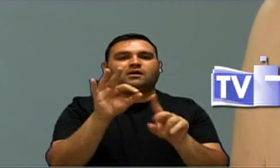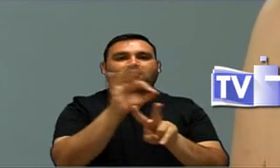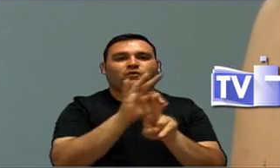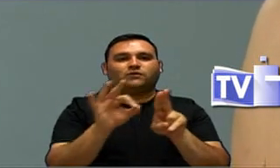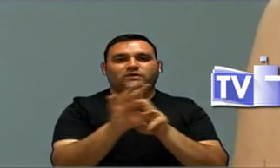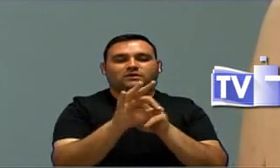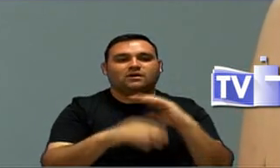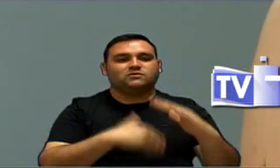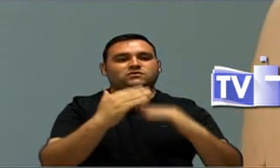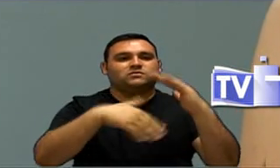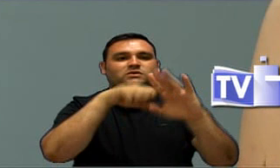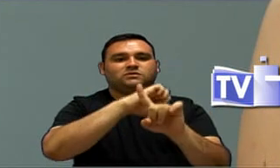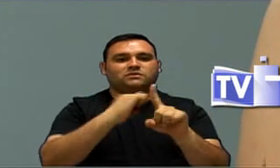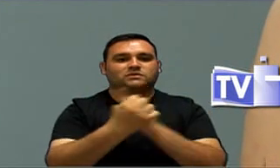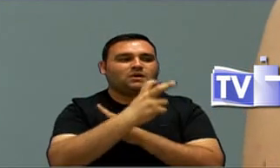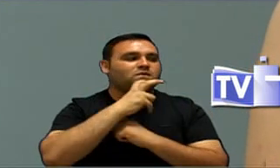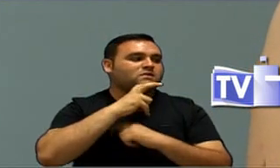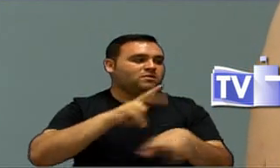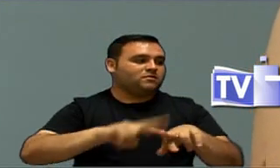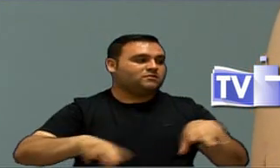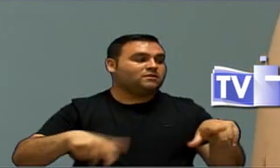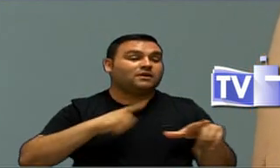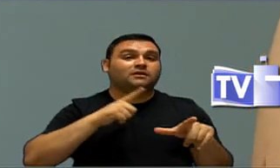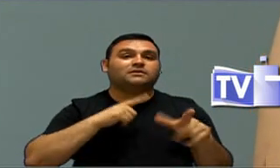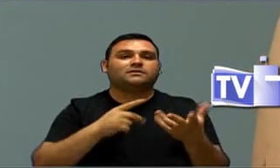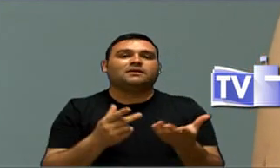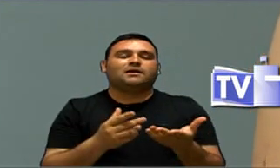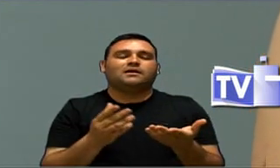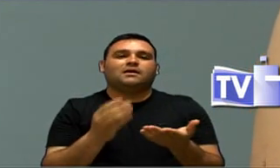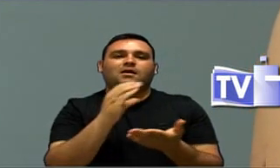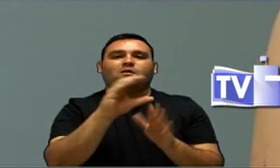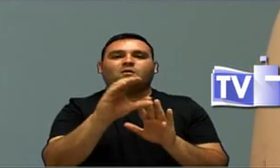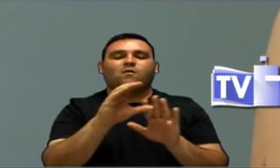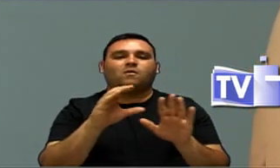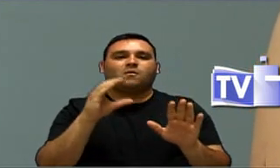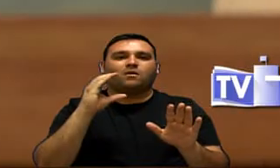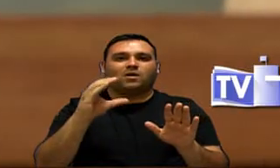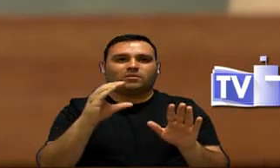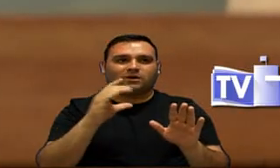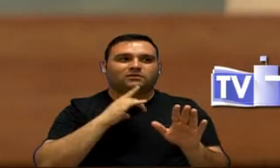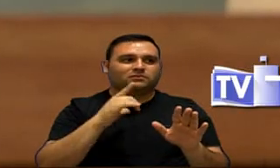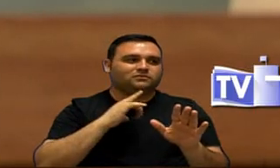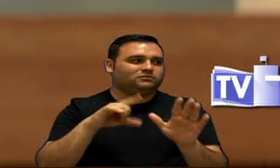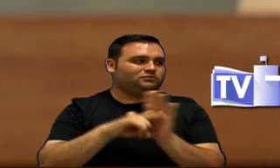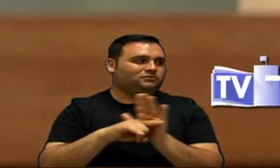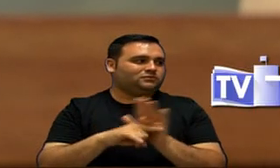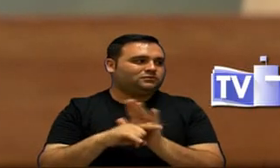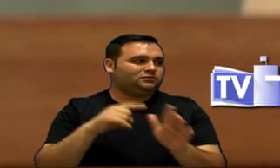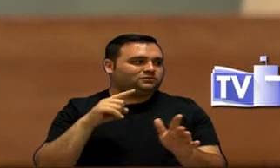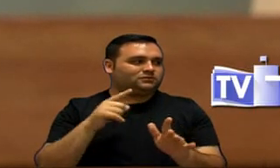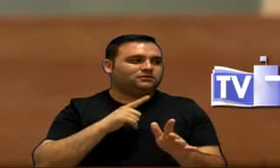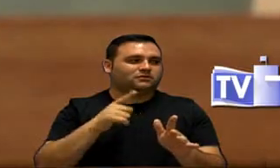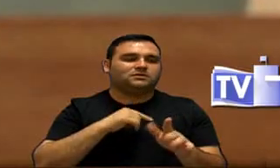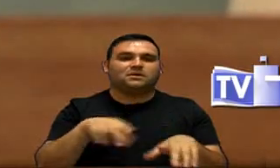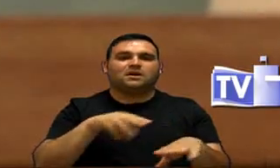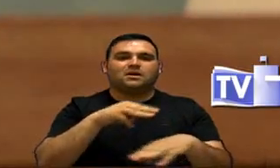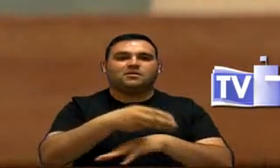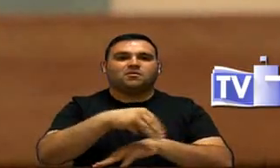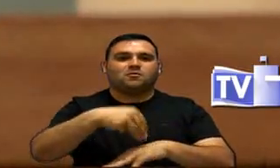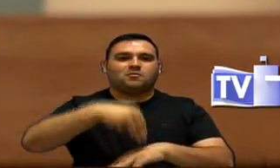sobre os movimentos sociais de Sorocaba. E aqui eu tenho um capítulo escrito com um companheiro que também é historiador, também é